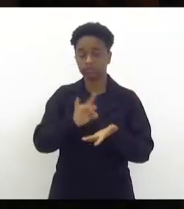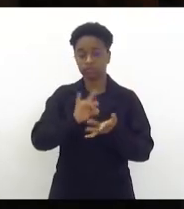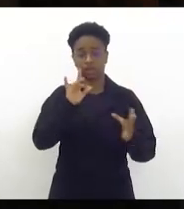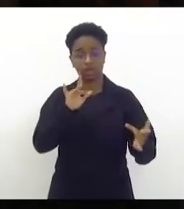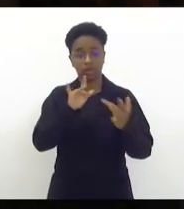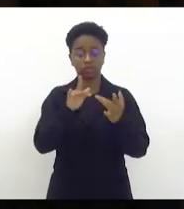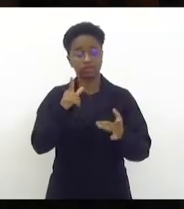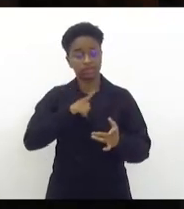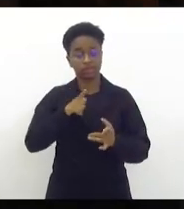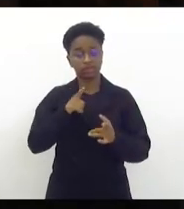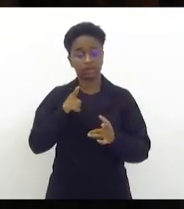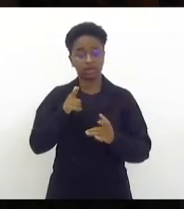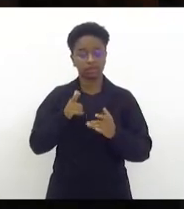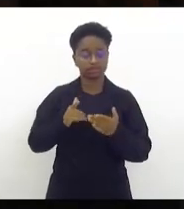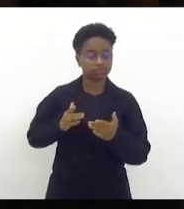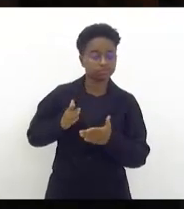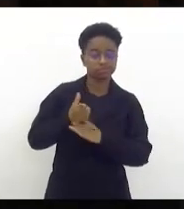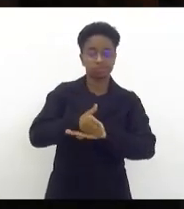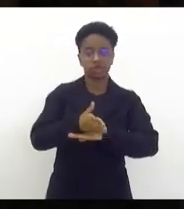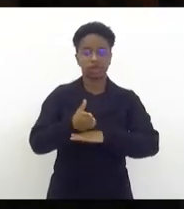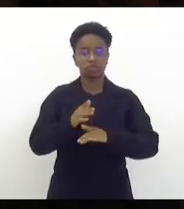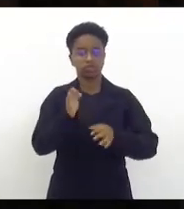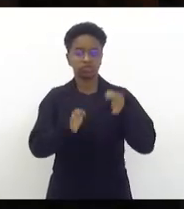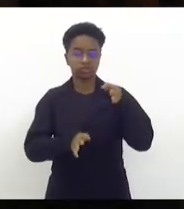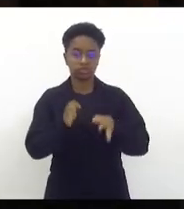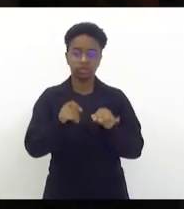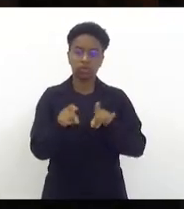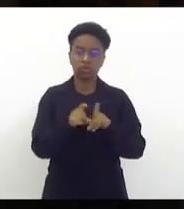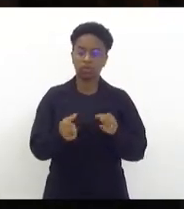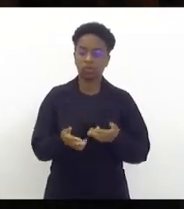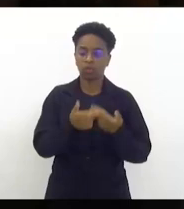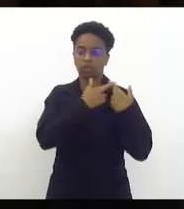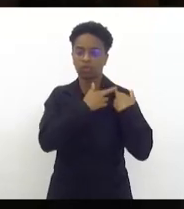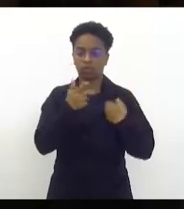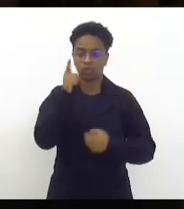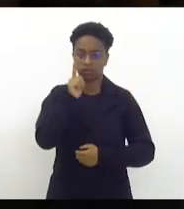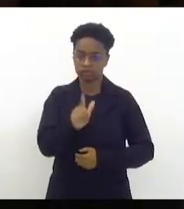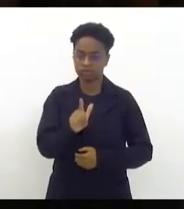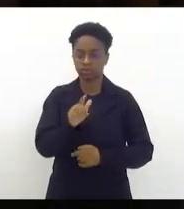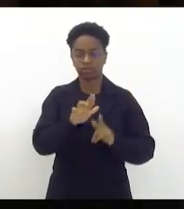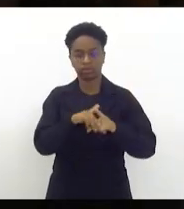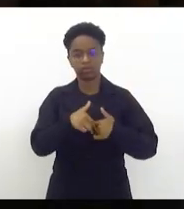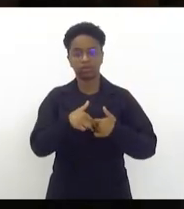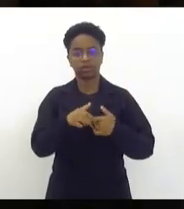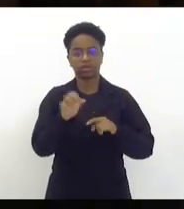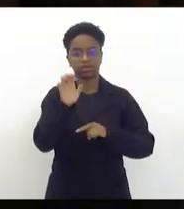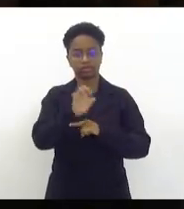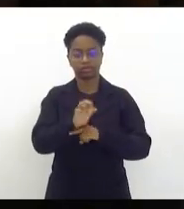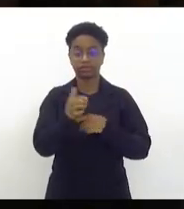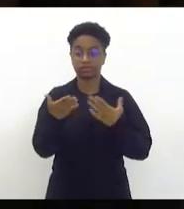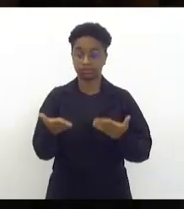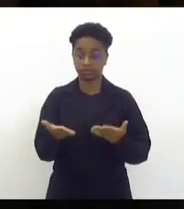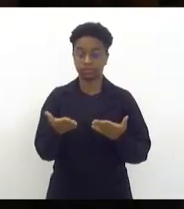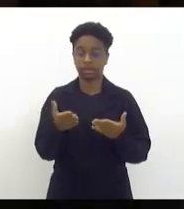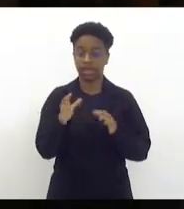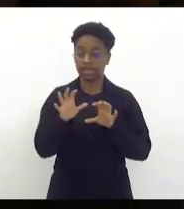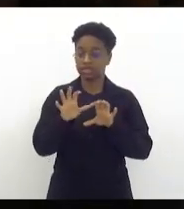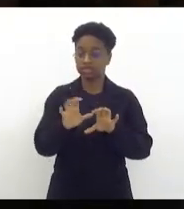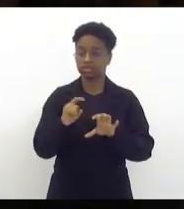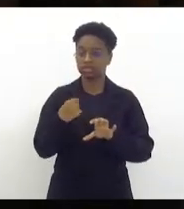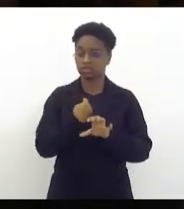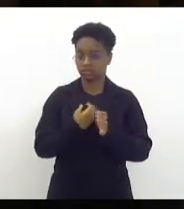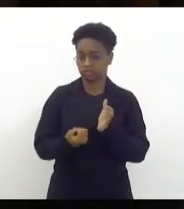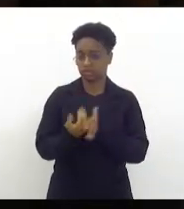à justiça, para que tenham acesso à responsabilização do próprio Estado. Então, nesse sentido, faremos